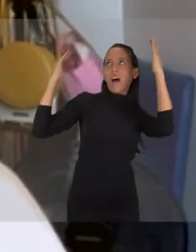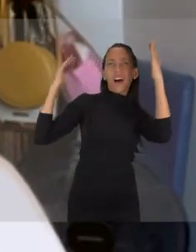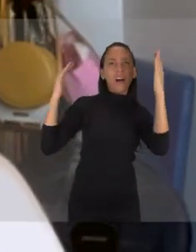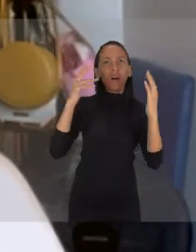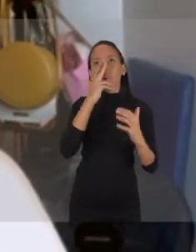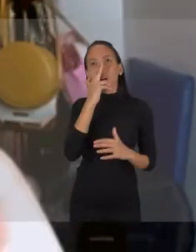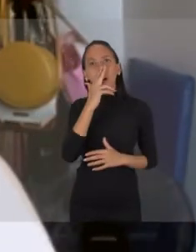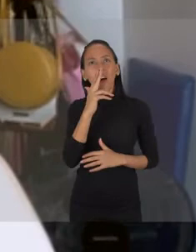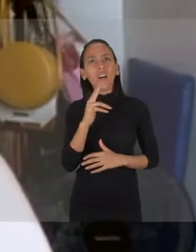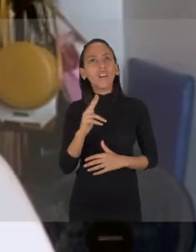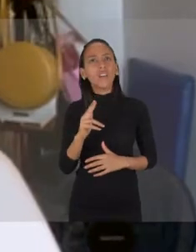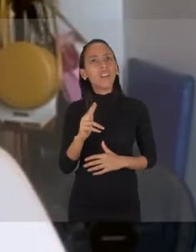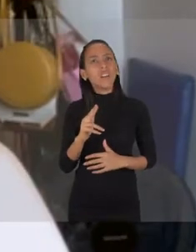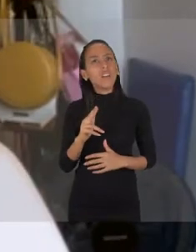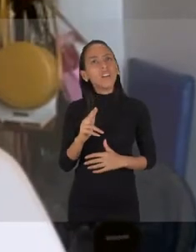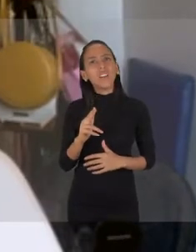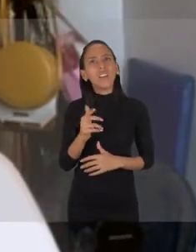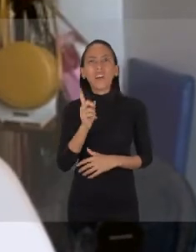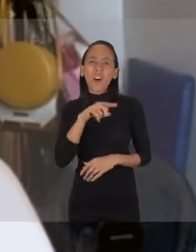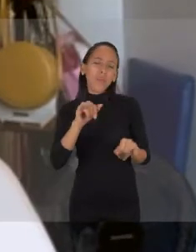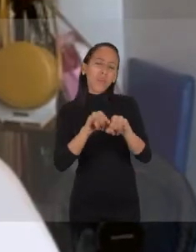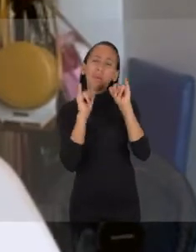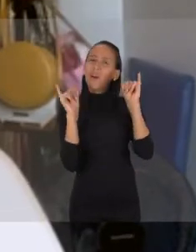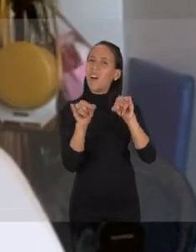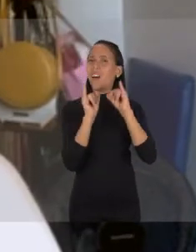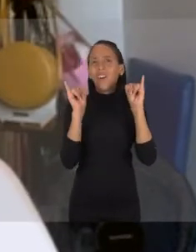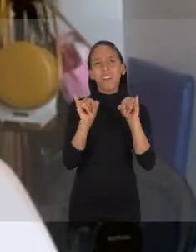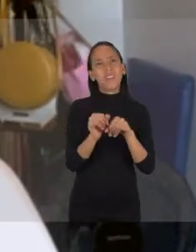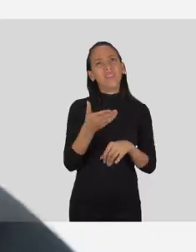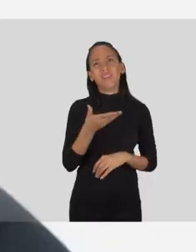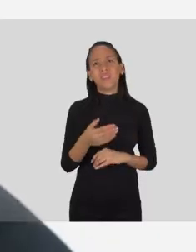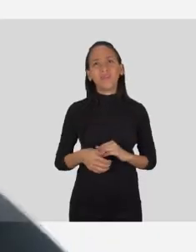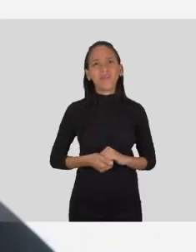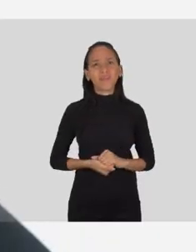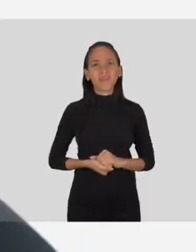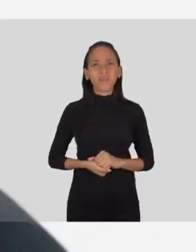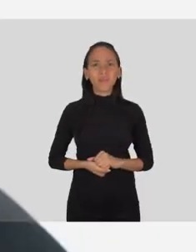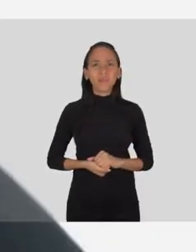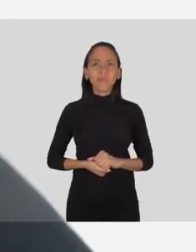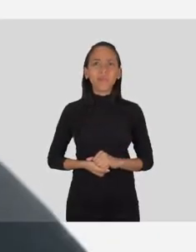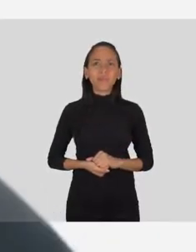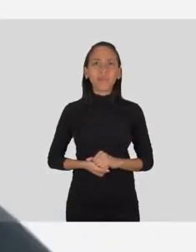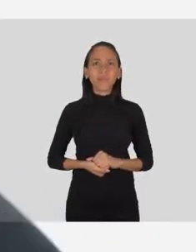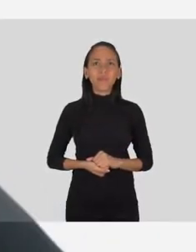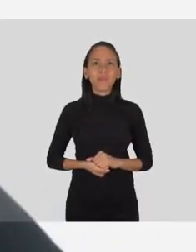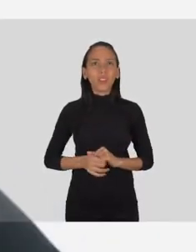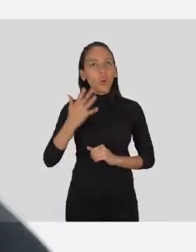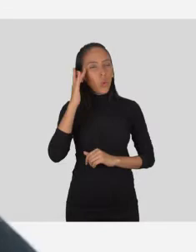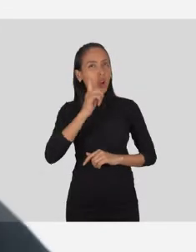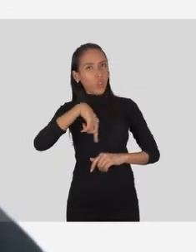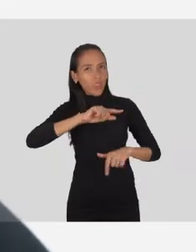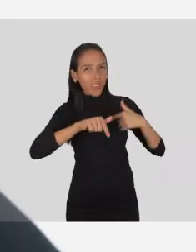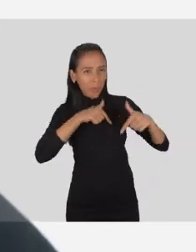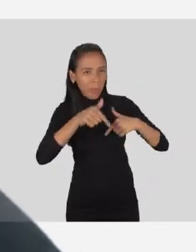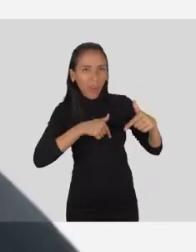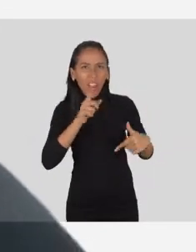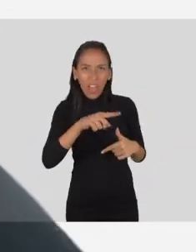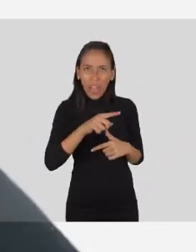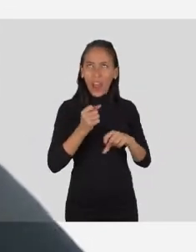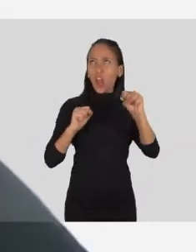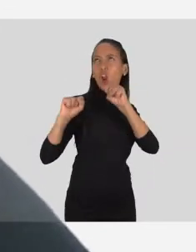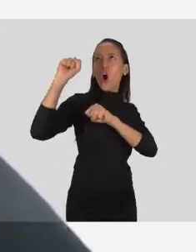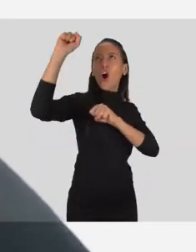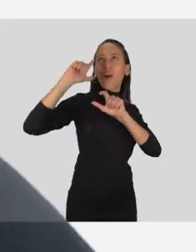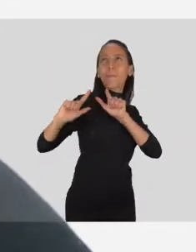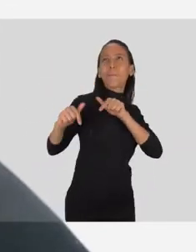ser supremo, assim. Eu acho super bobo isso. Não consigo ver isso como um ato heróico, não, porque